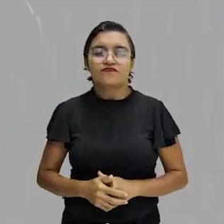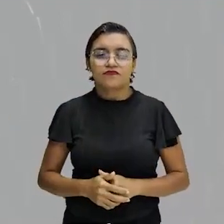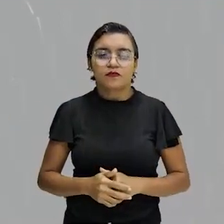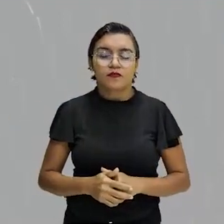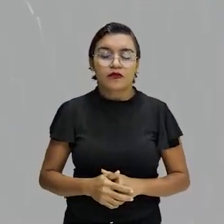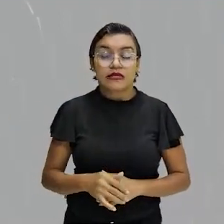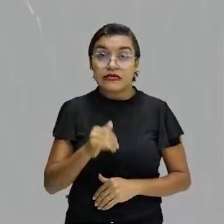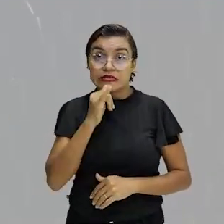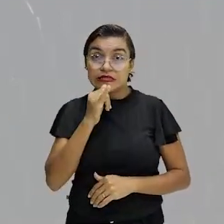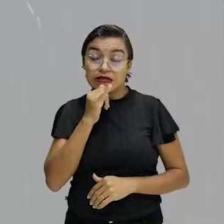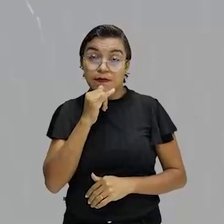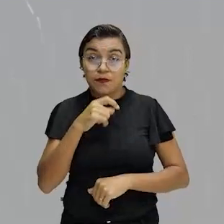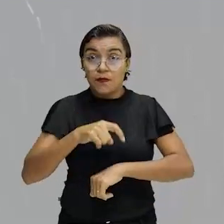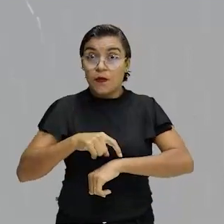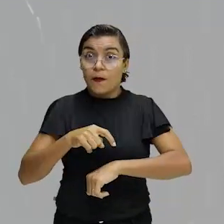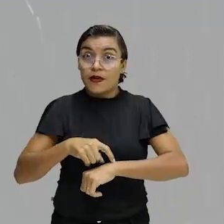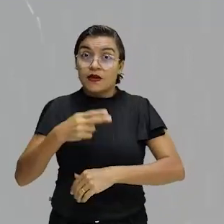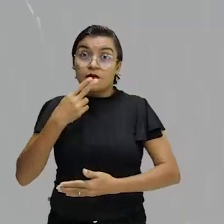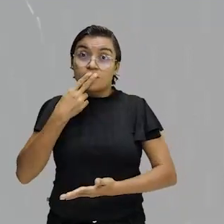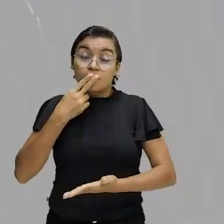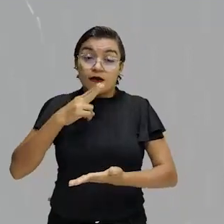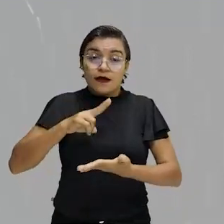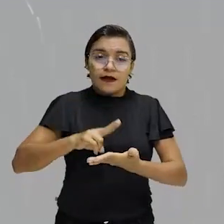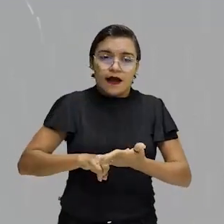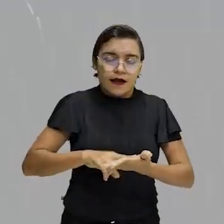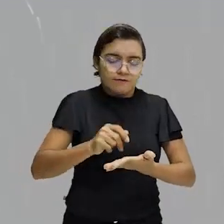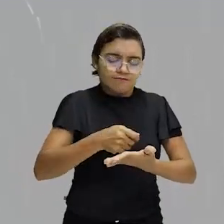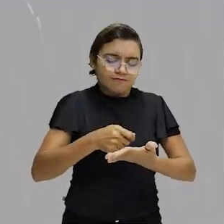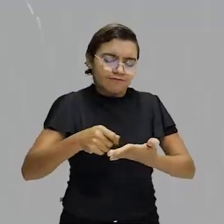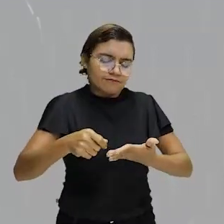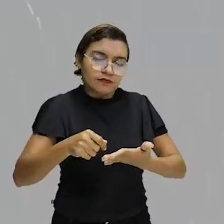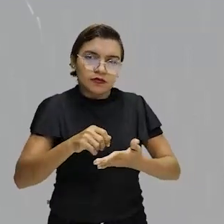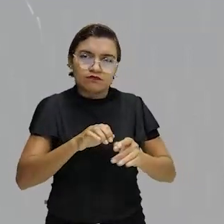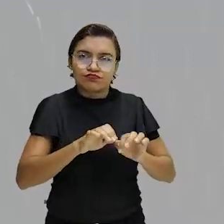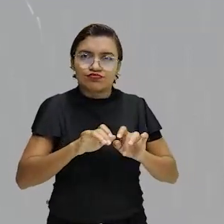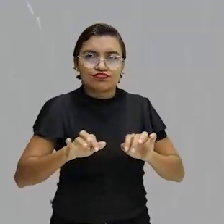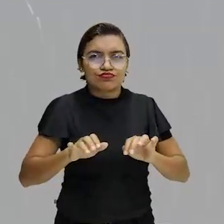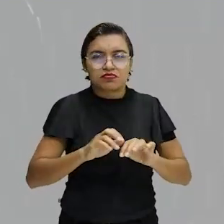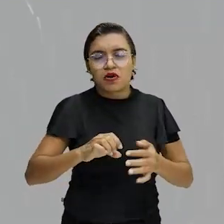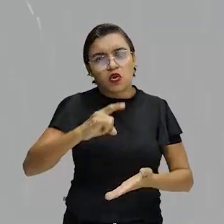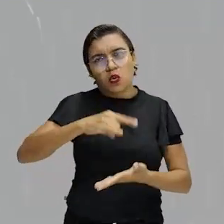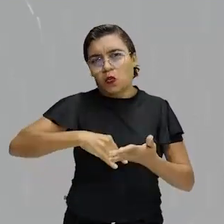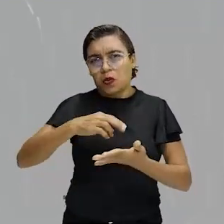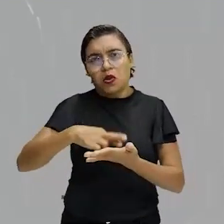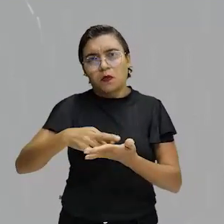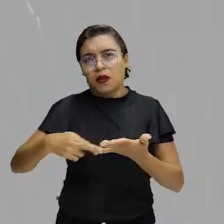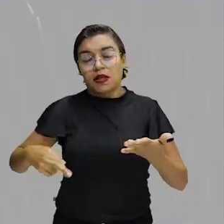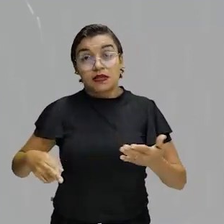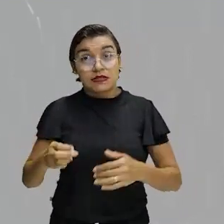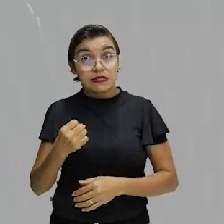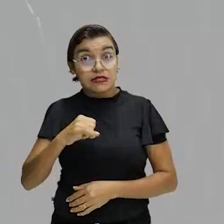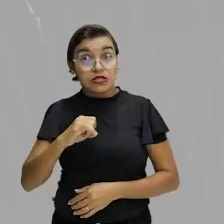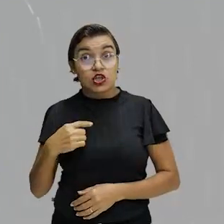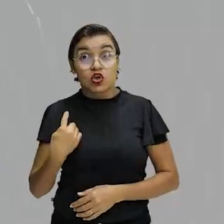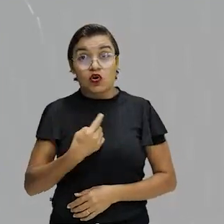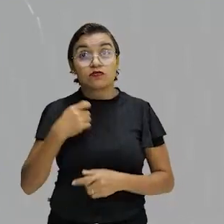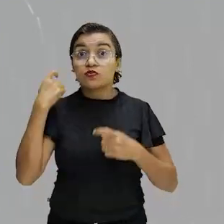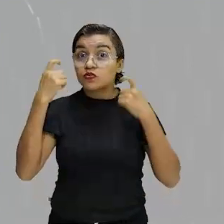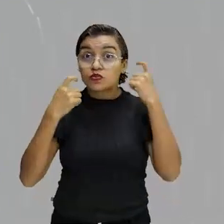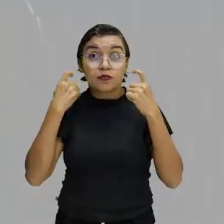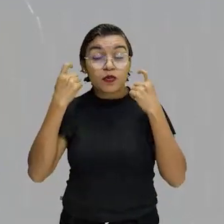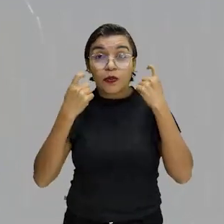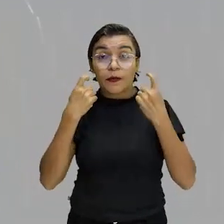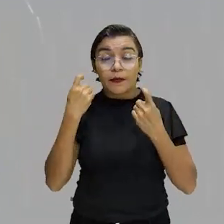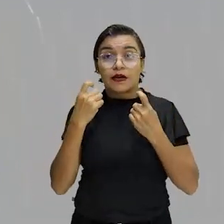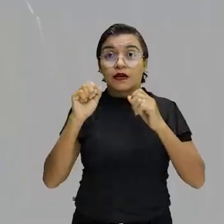a gente vai escrever uma carta, que a gente não tem toda uma preocupação, uma carta, um documento, uma redação, se nós não tivermos uma preocupação